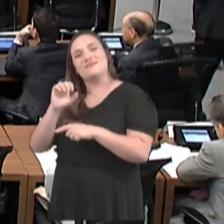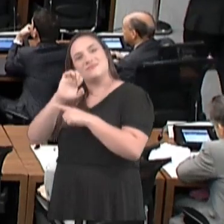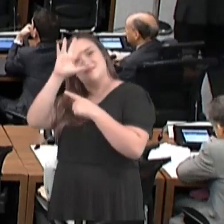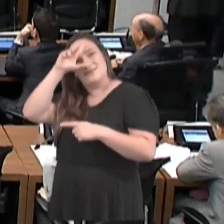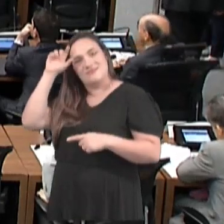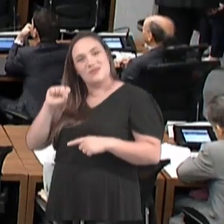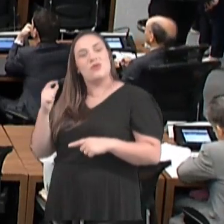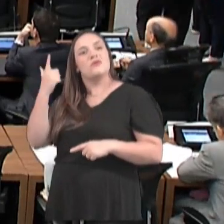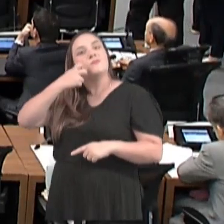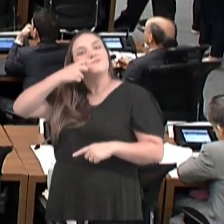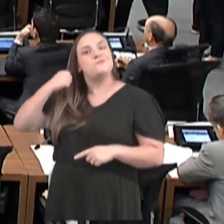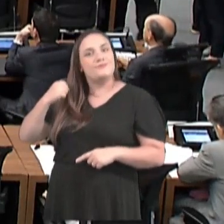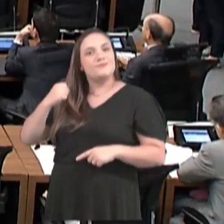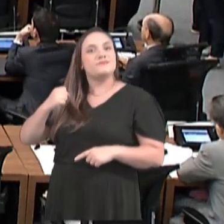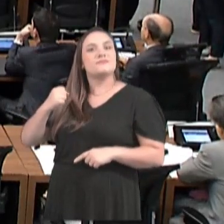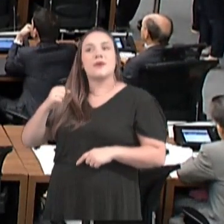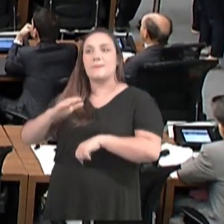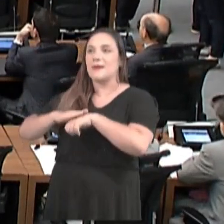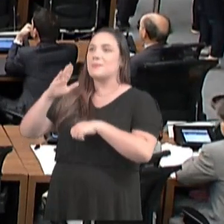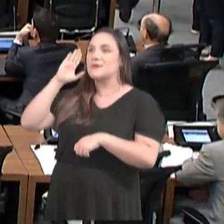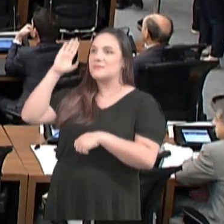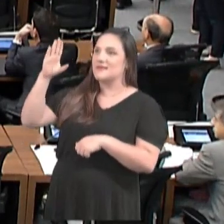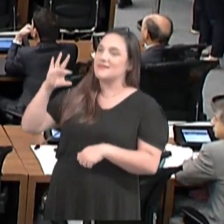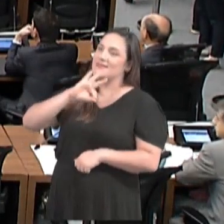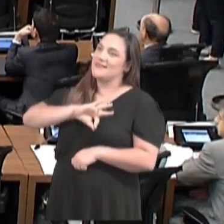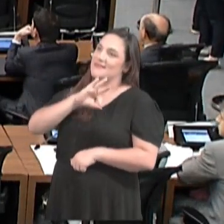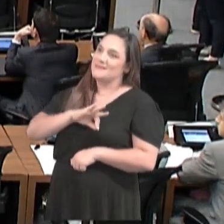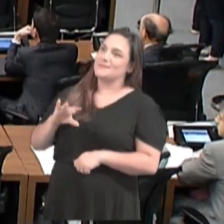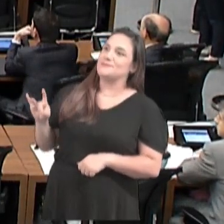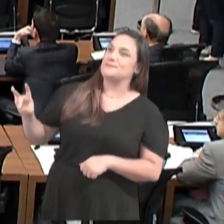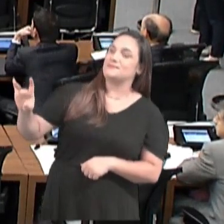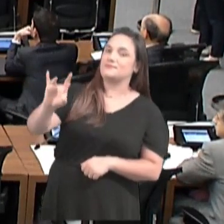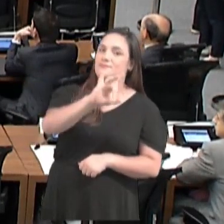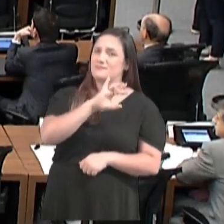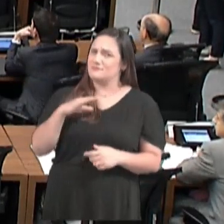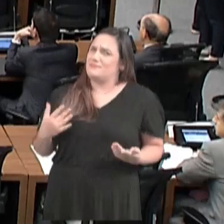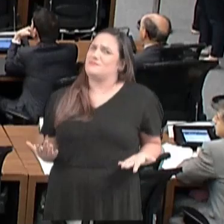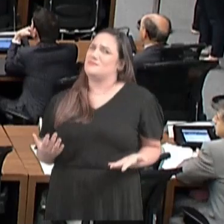capita do Brasil. Será que isso tudo não